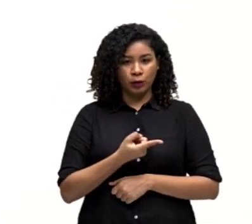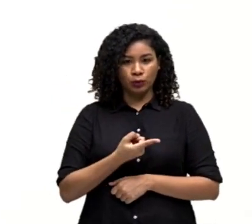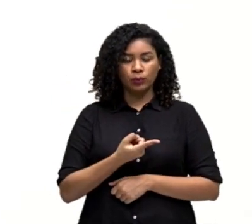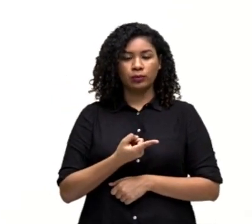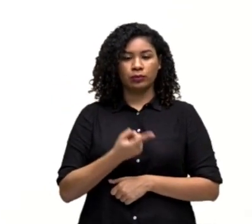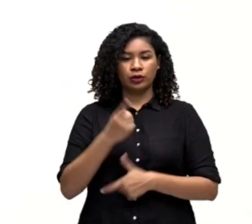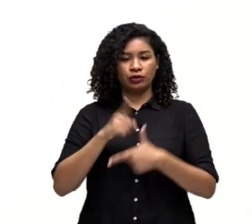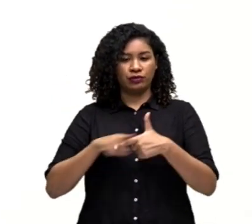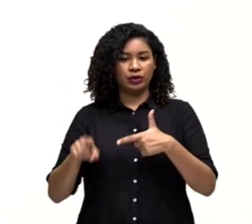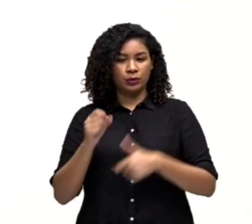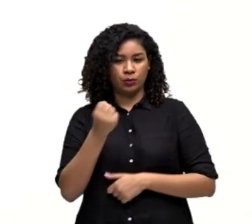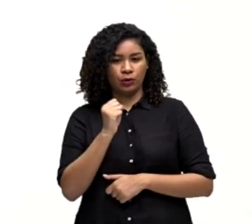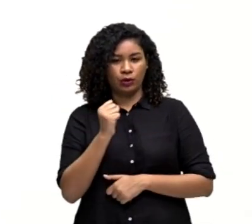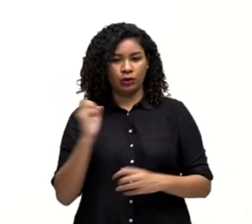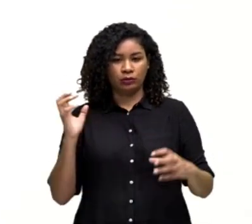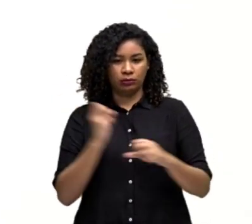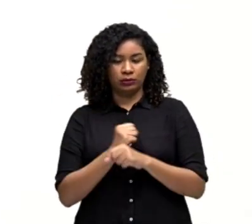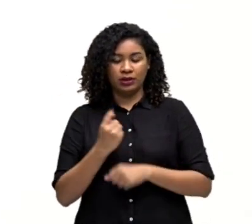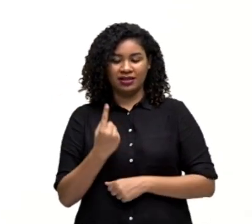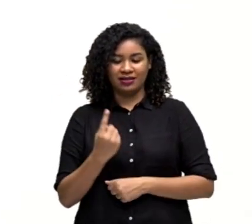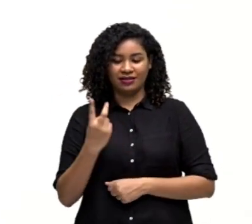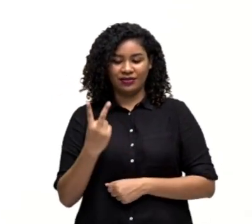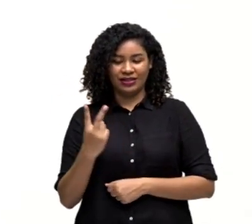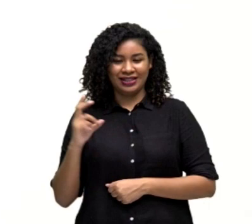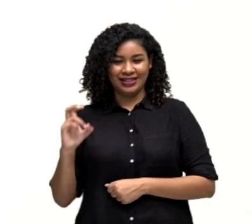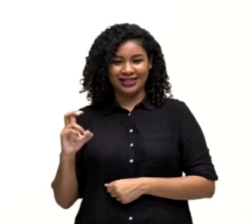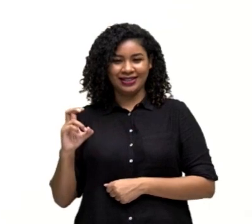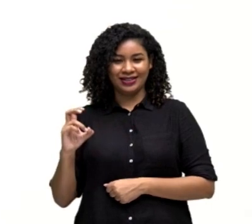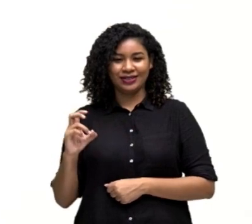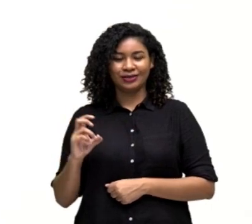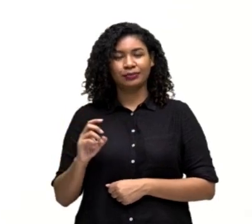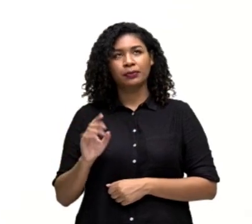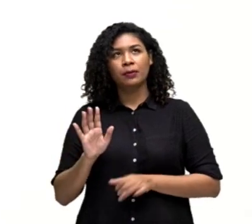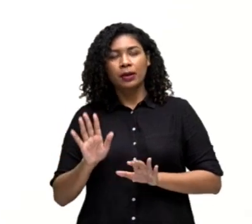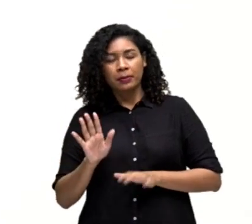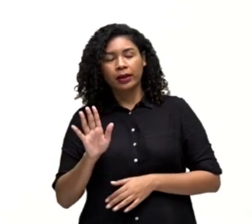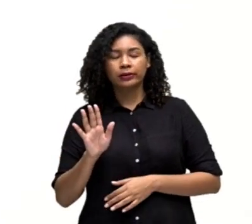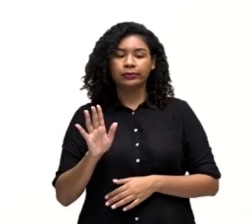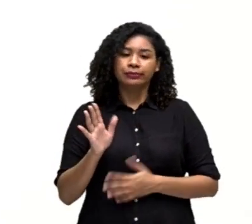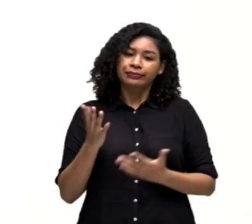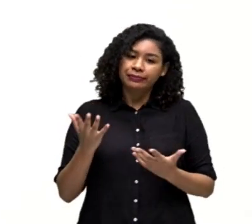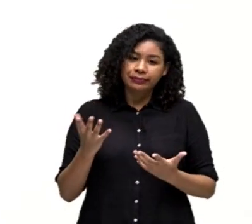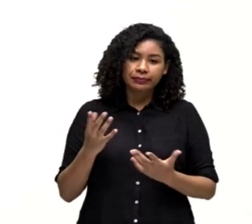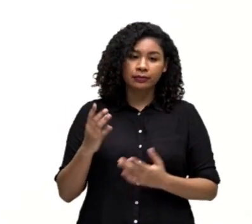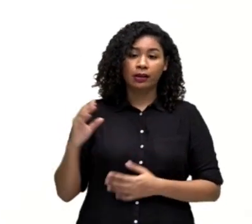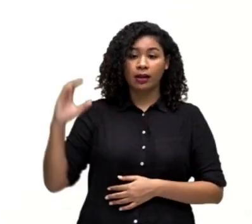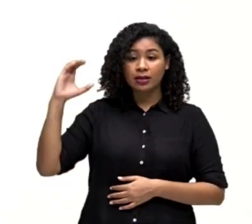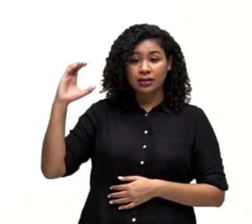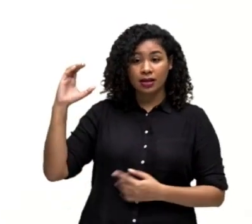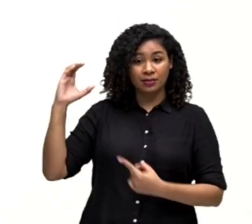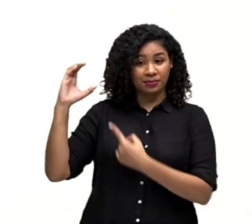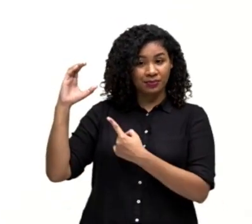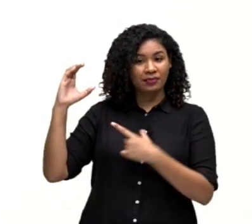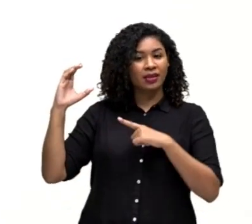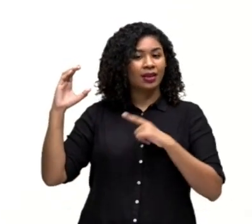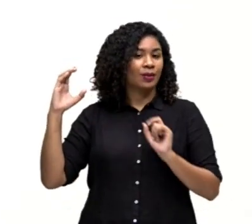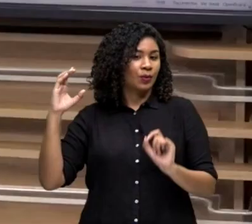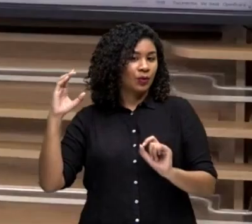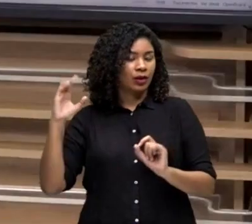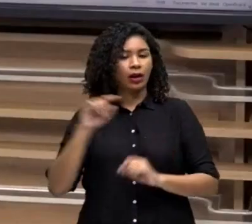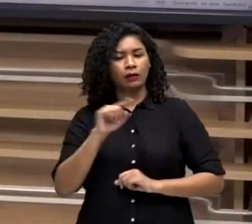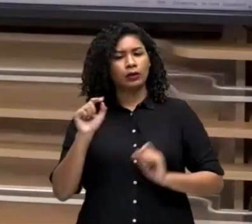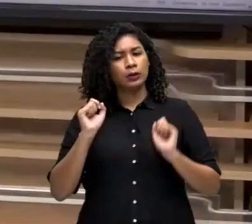8 equivale a 125. É lógico, pessoal, que nessa letra C, por exemplo, você